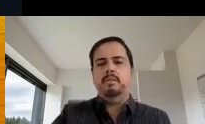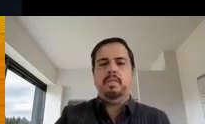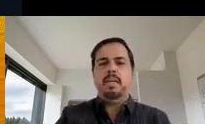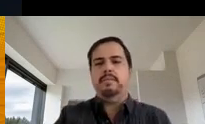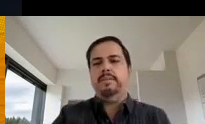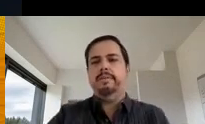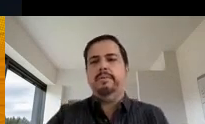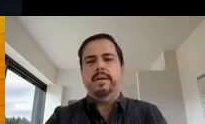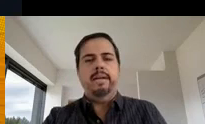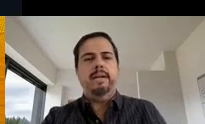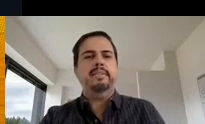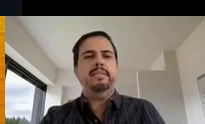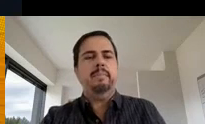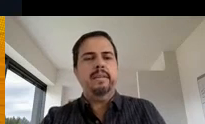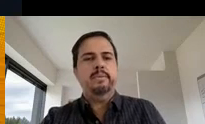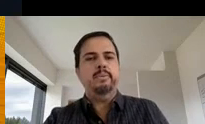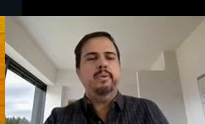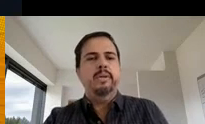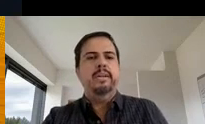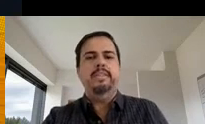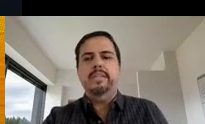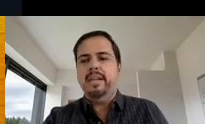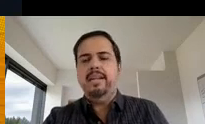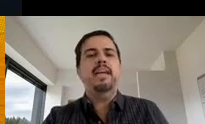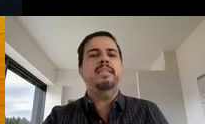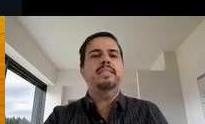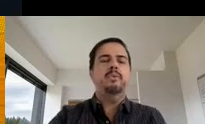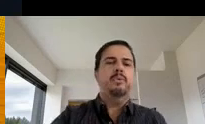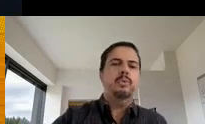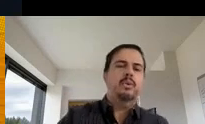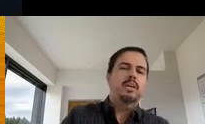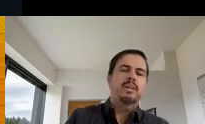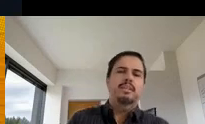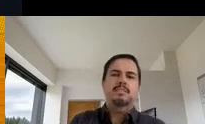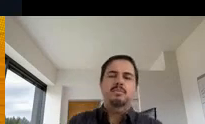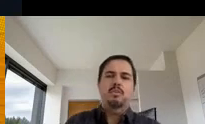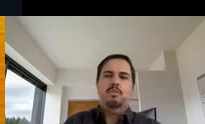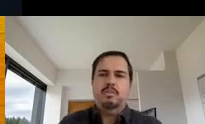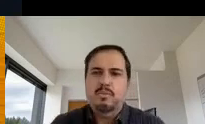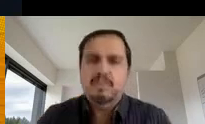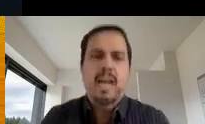assim, então você está lá fazendo lançamento de cliente no